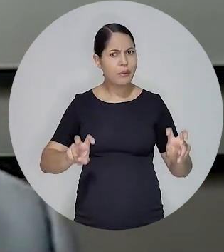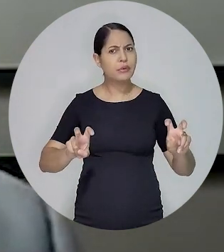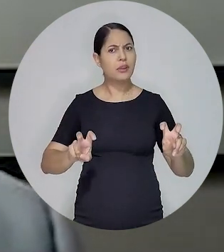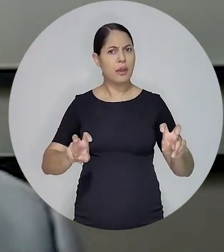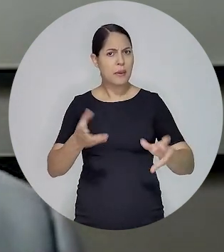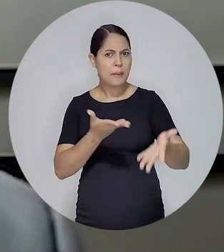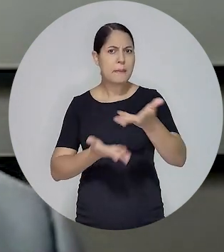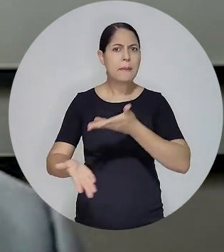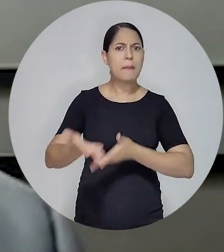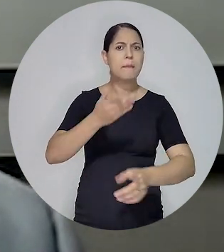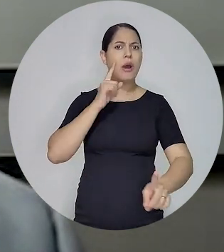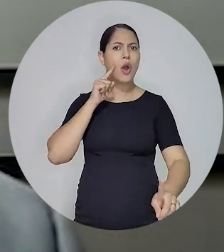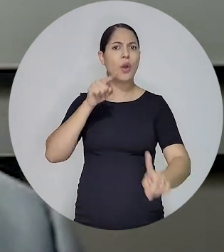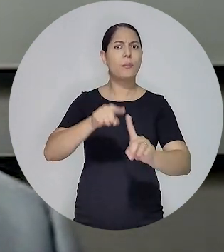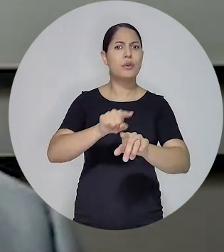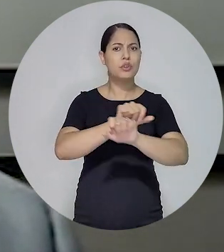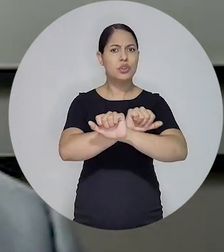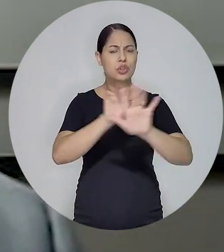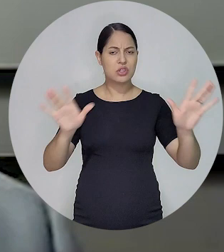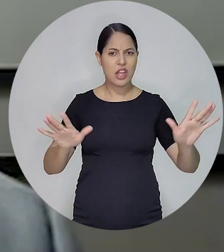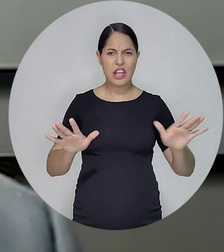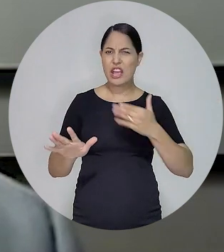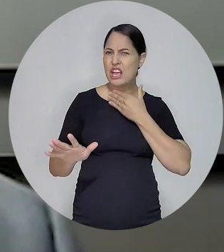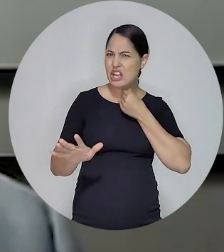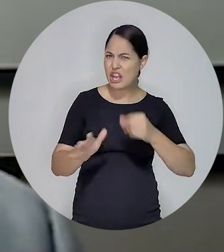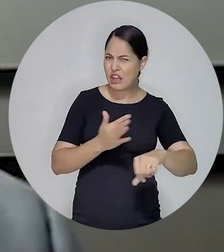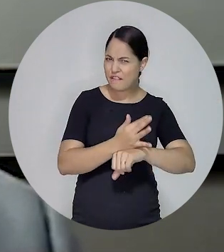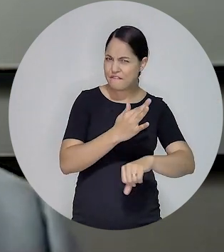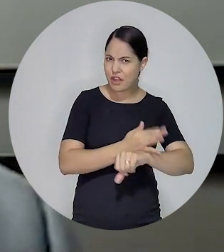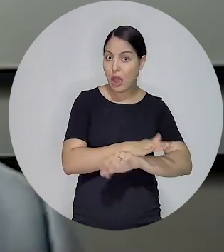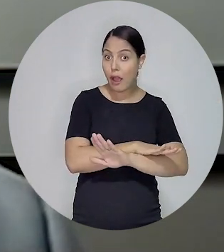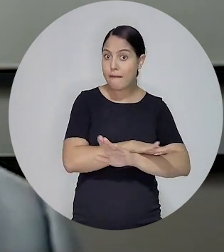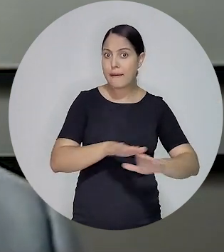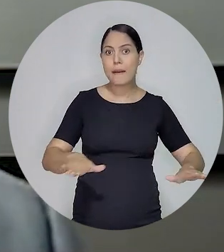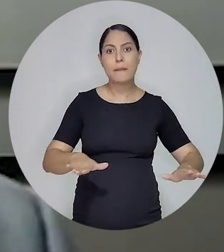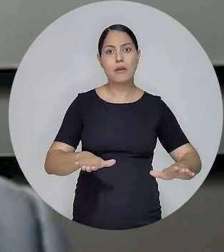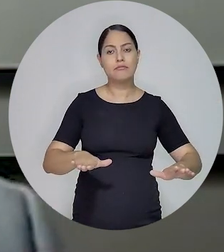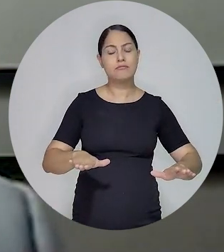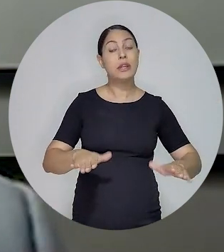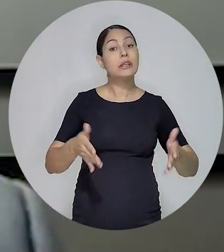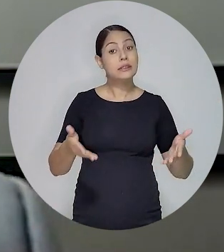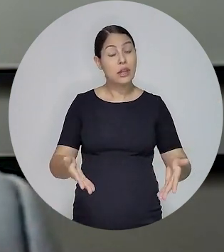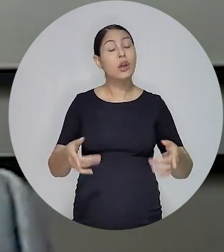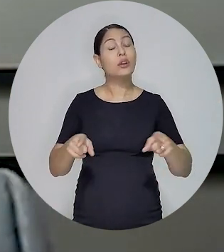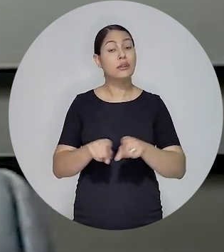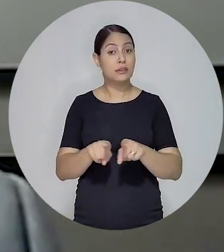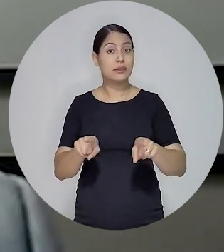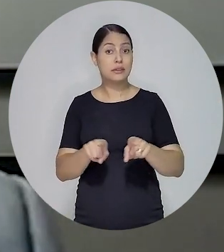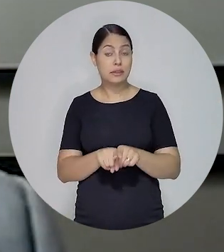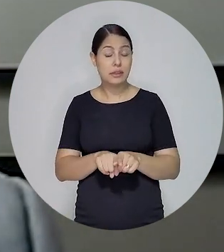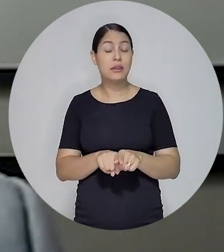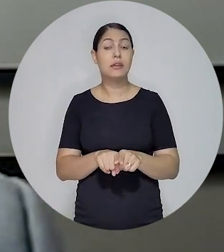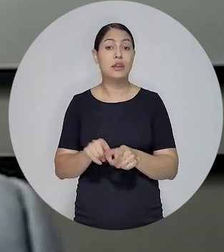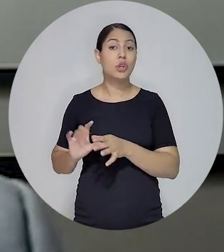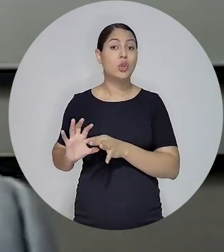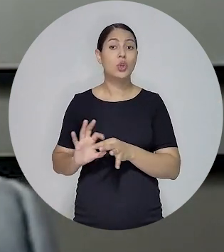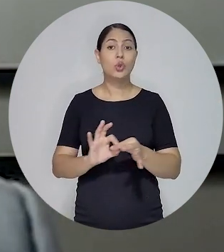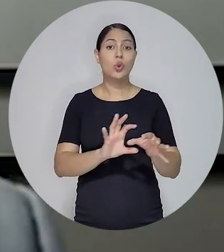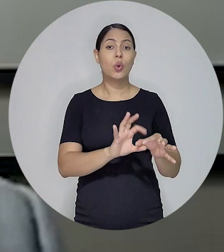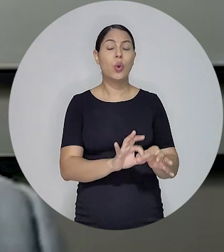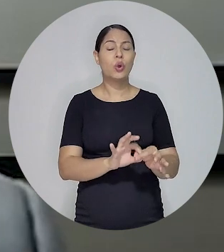É um termo de cooperação que tem como objetivo o combate a fake news, né? E dentro dele,